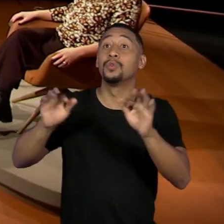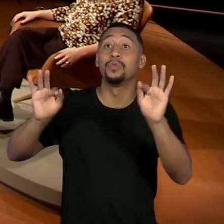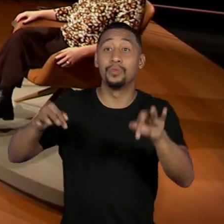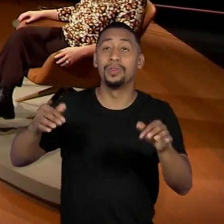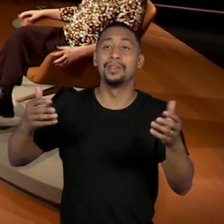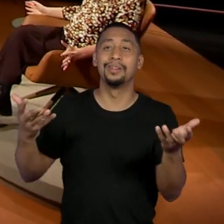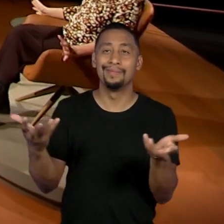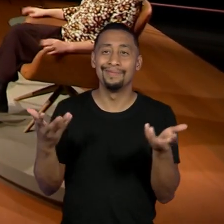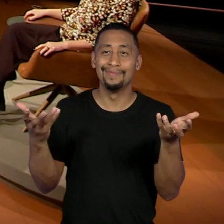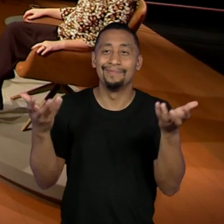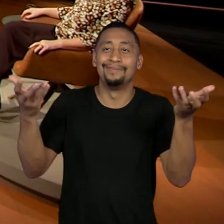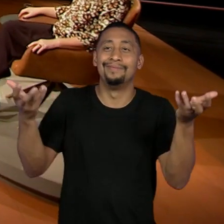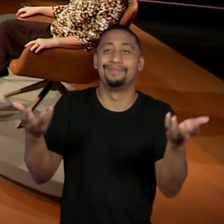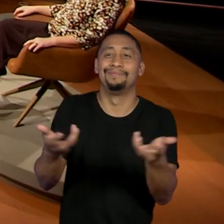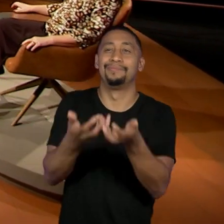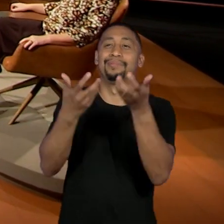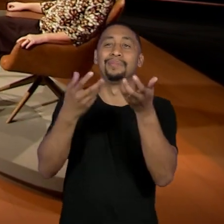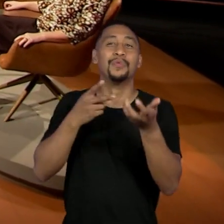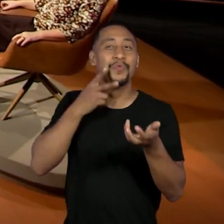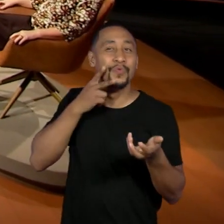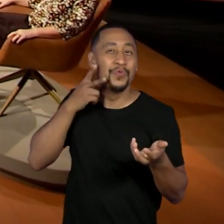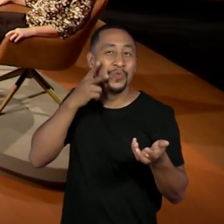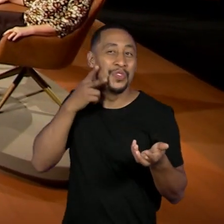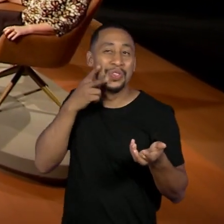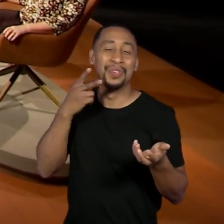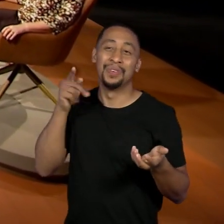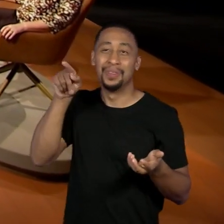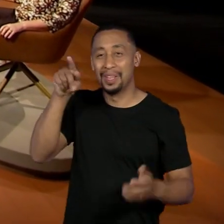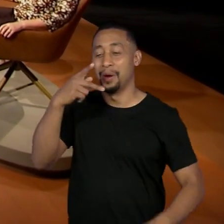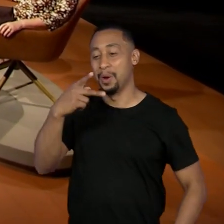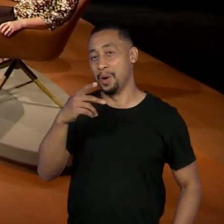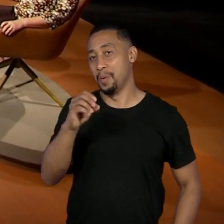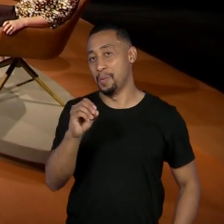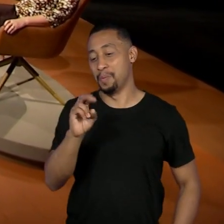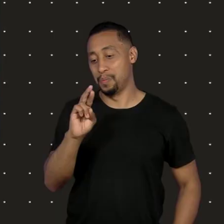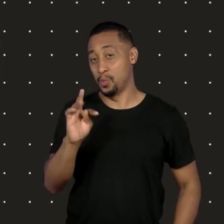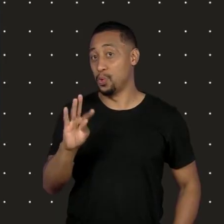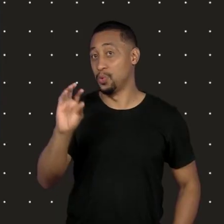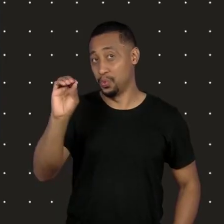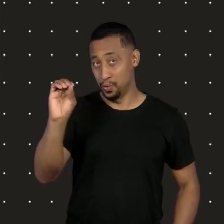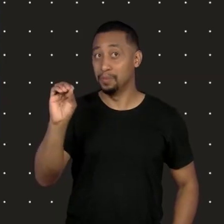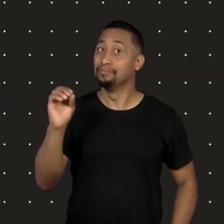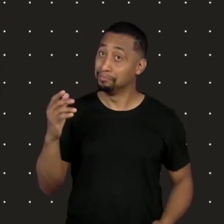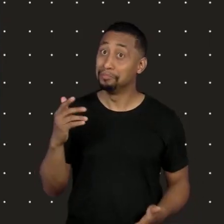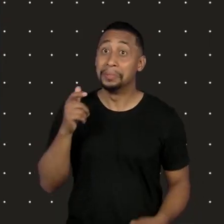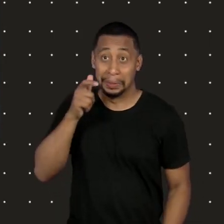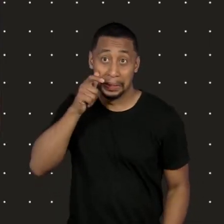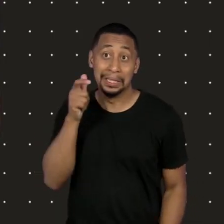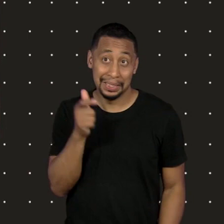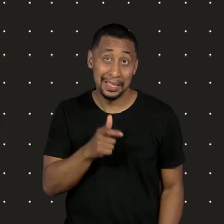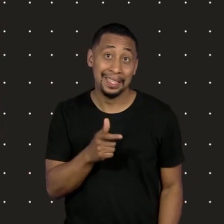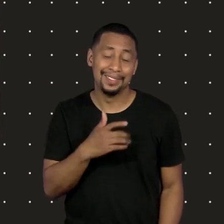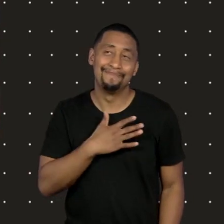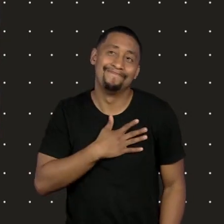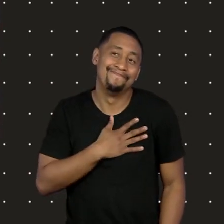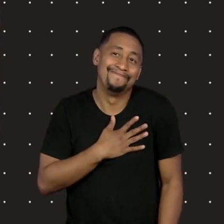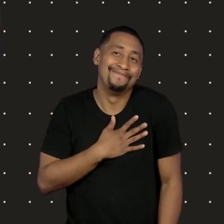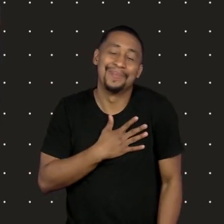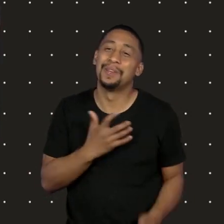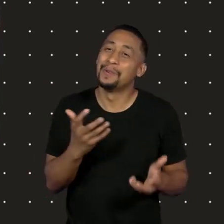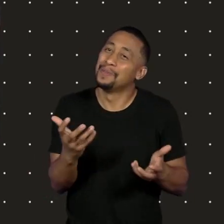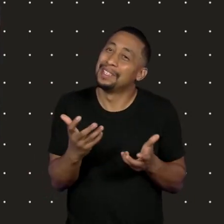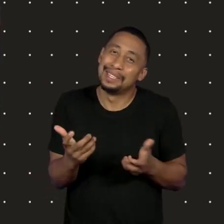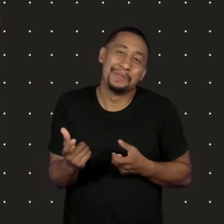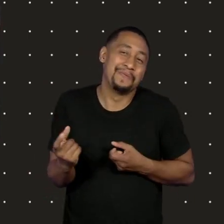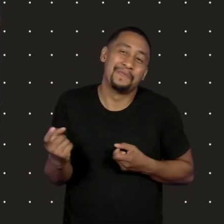vinho do Porto. Pronto. E Que foi um delícia. programa muito interessante, que eu adoraria que um dia voltasse a